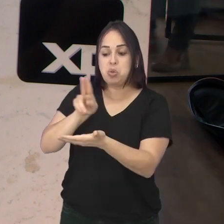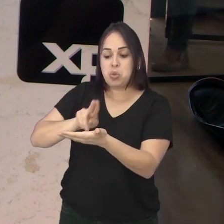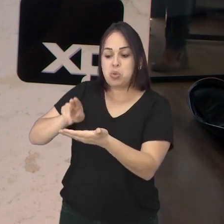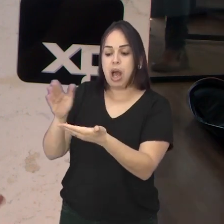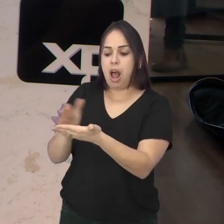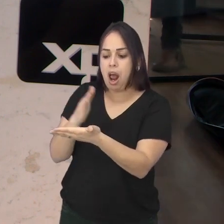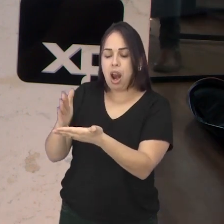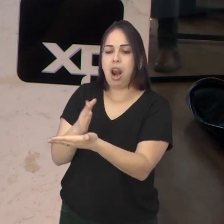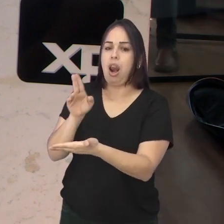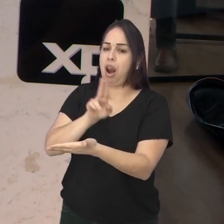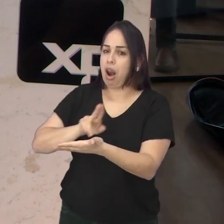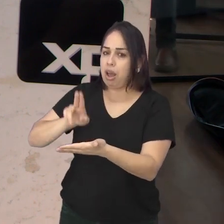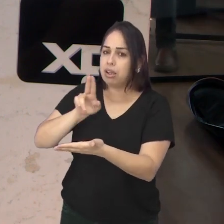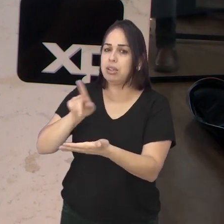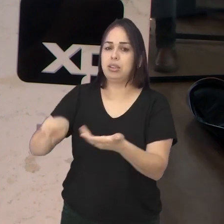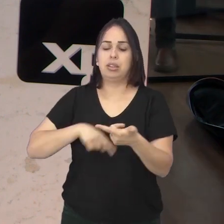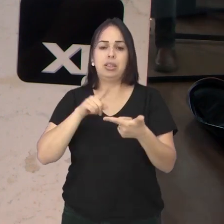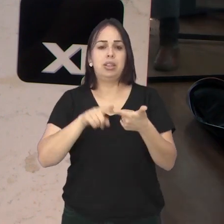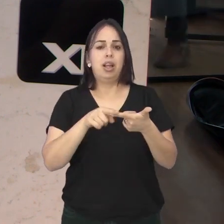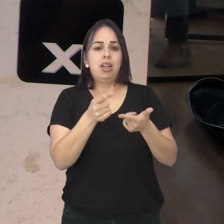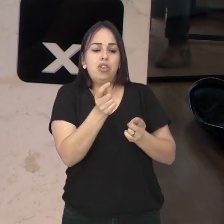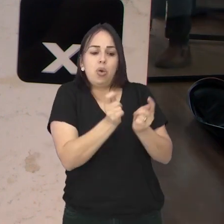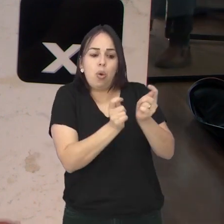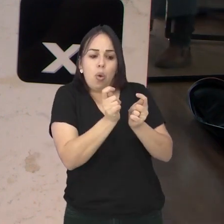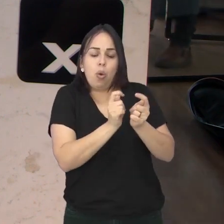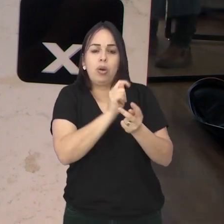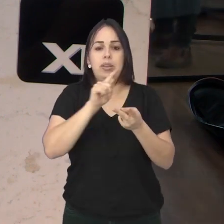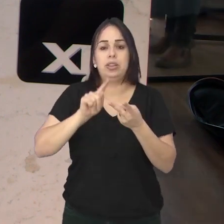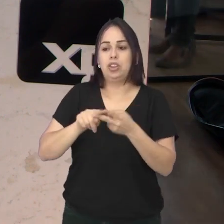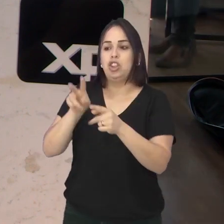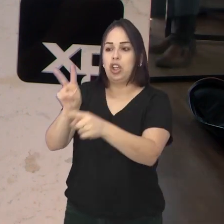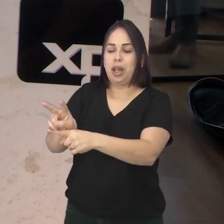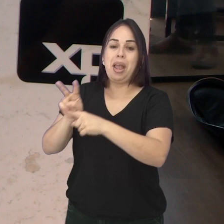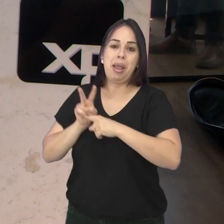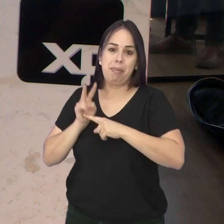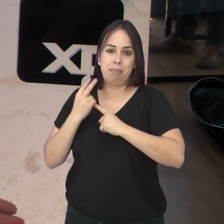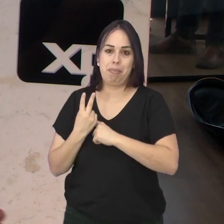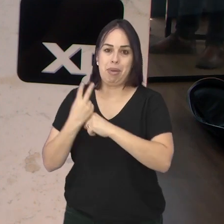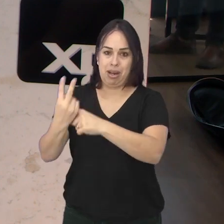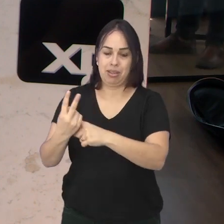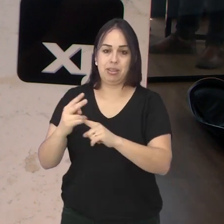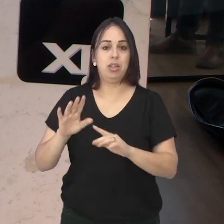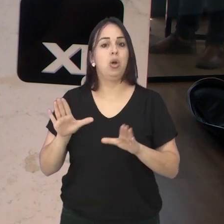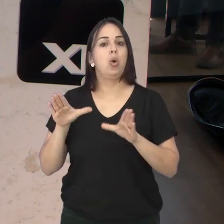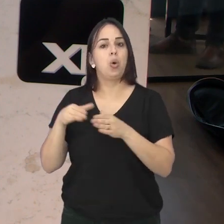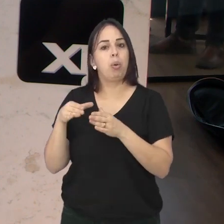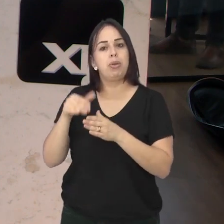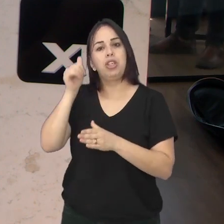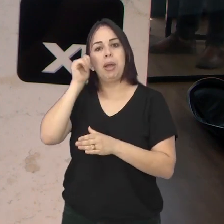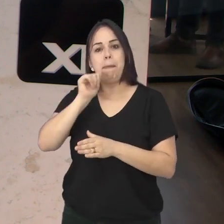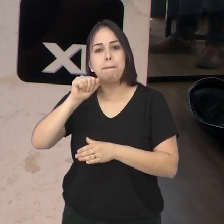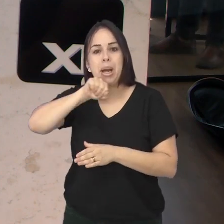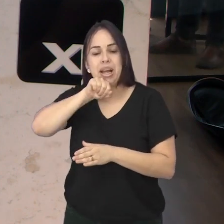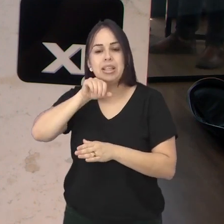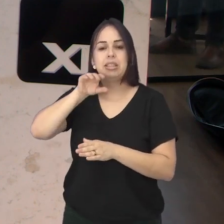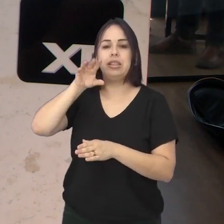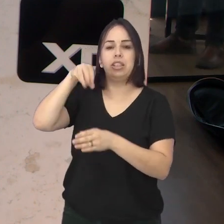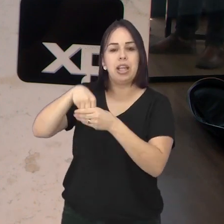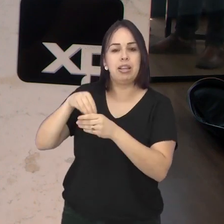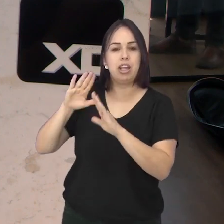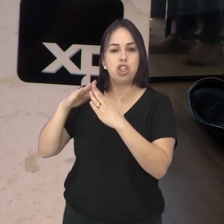boa utilização dos recursos, de compartilhamento. Então, os grupos de mães das escolas, os grupos